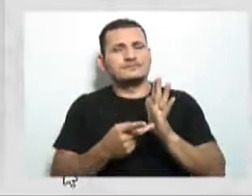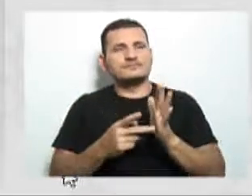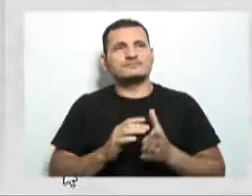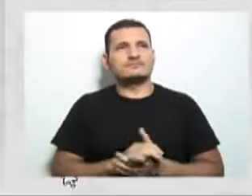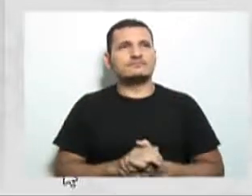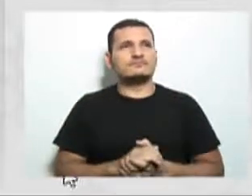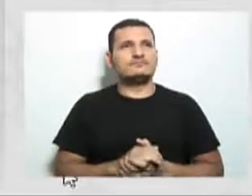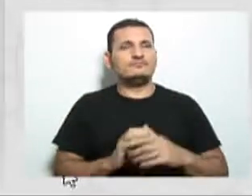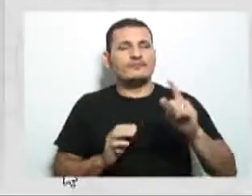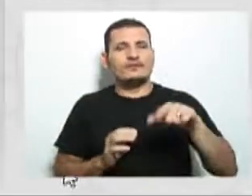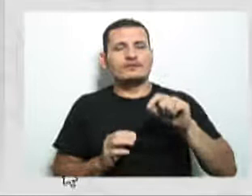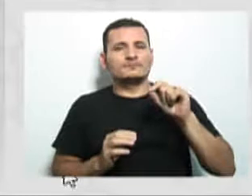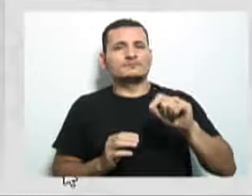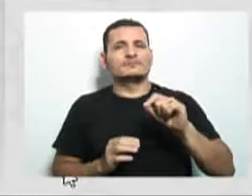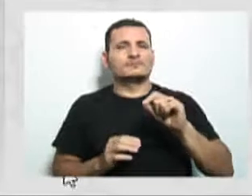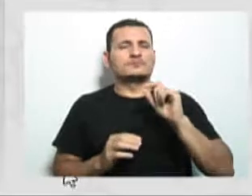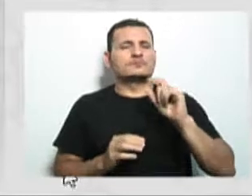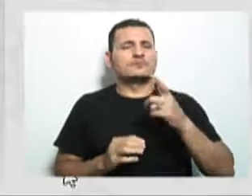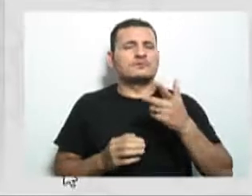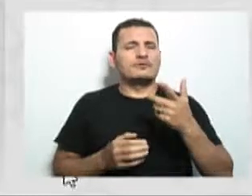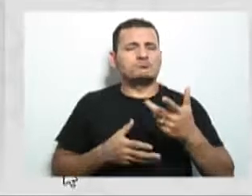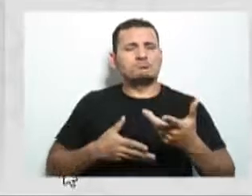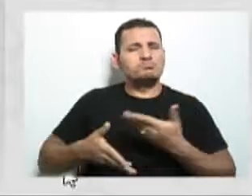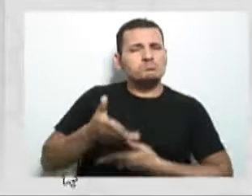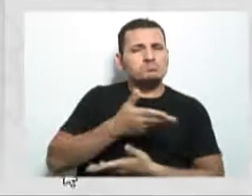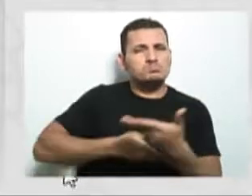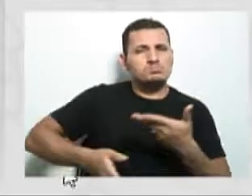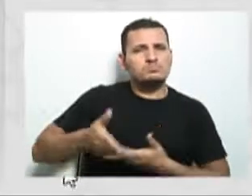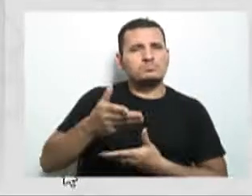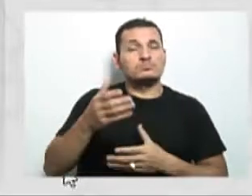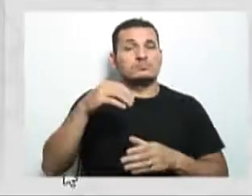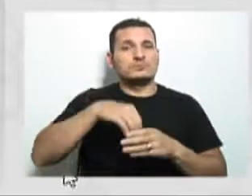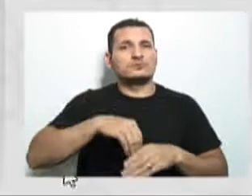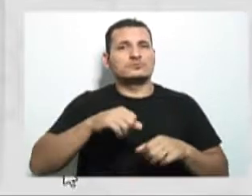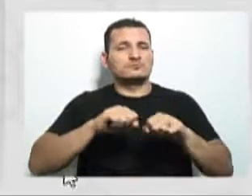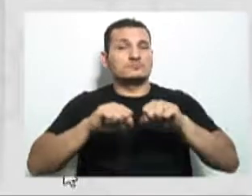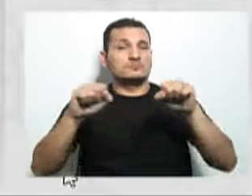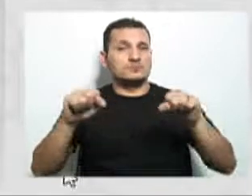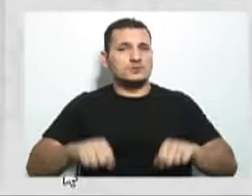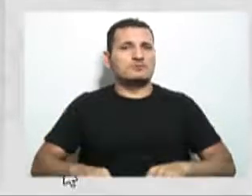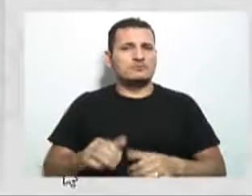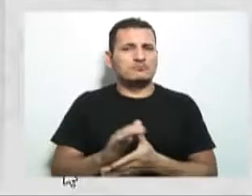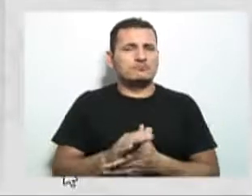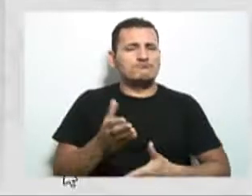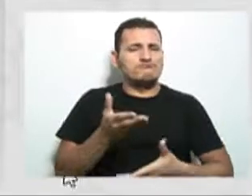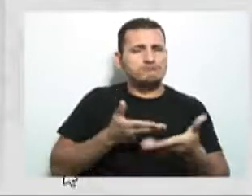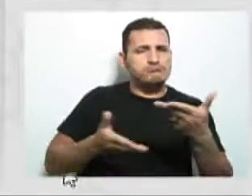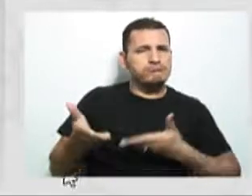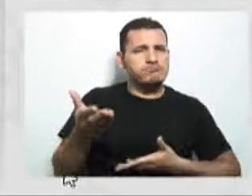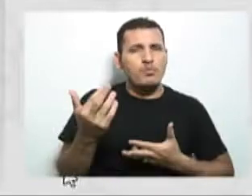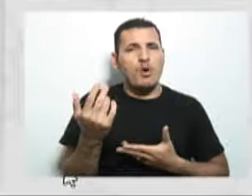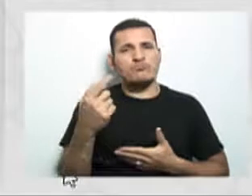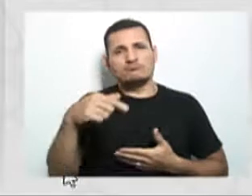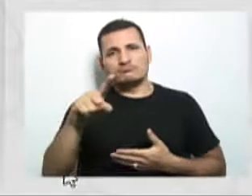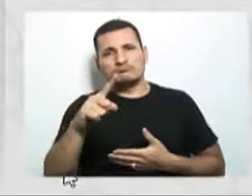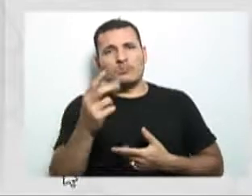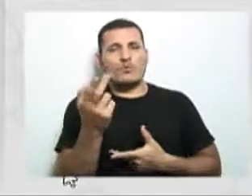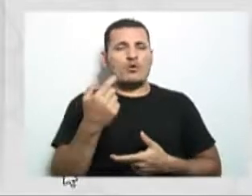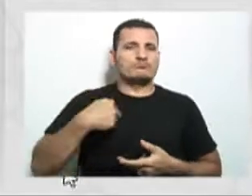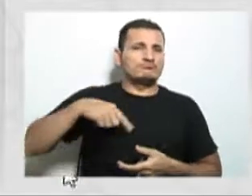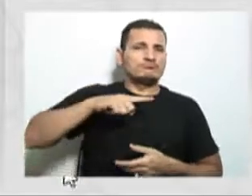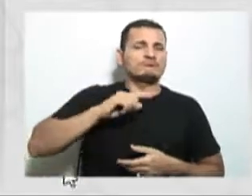definido como conjunto de reações de um sistema dinâmico, igual você, igual eu, não é? Diante